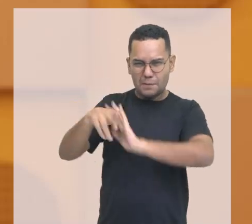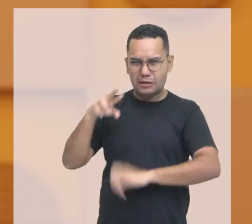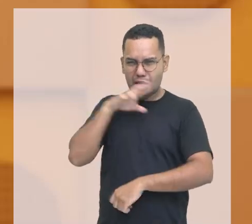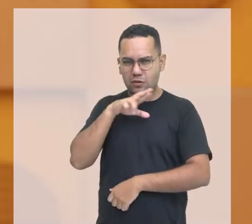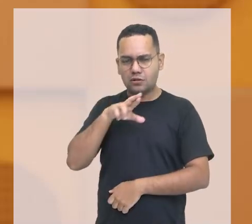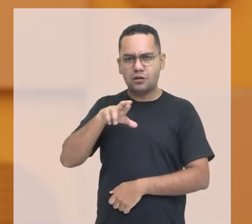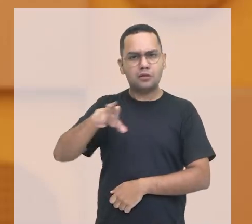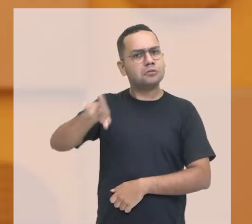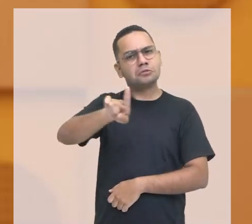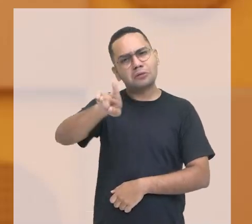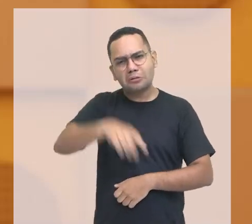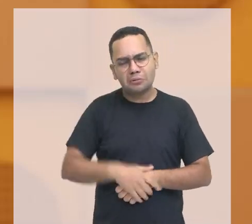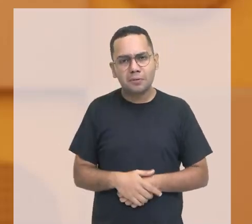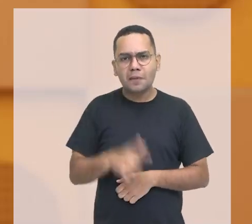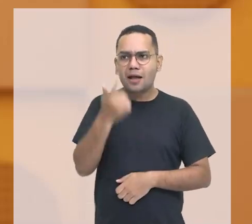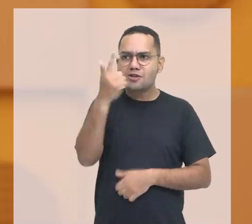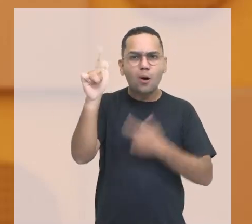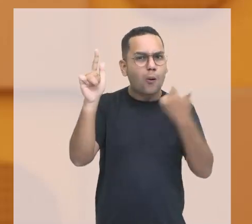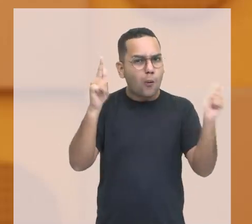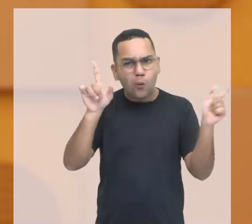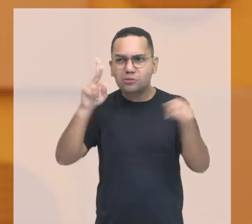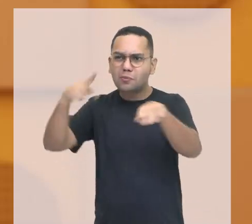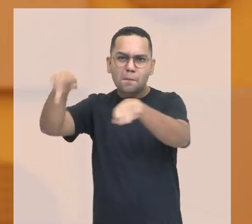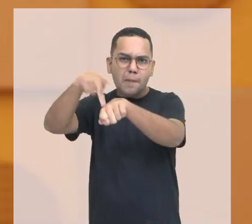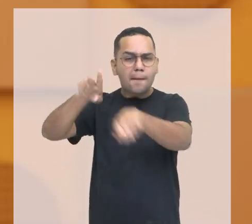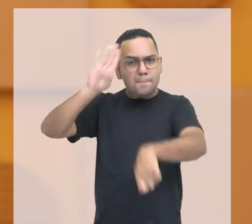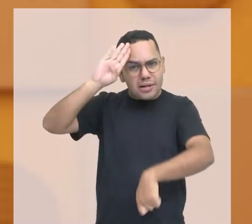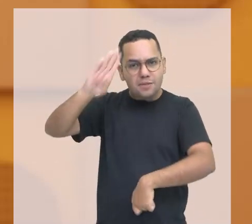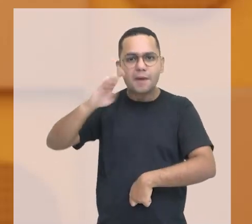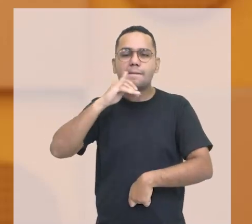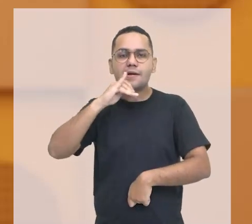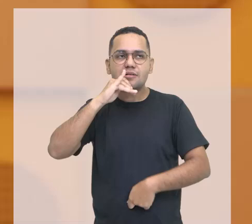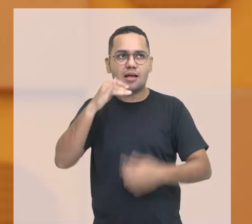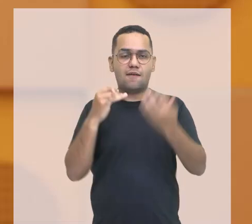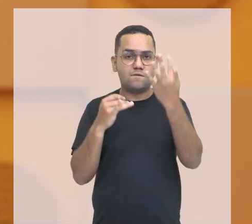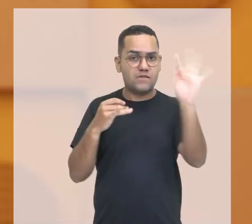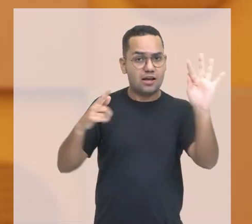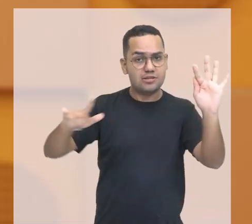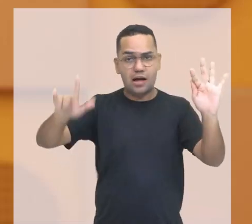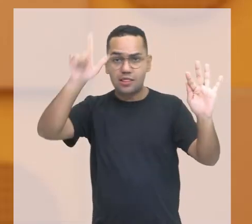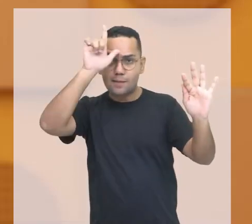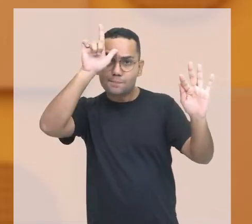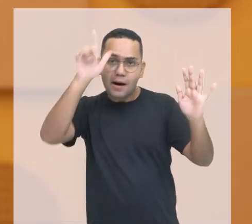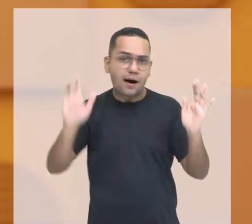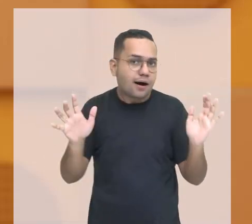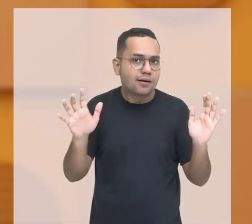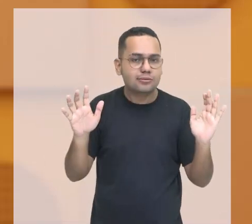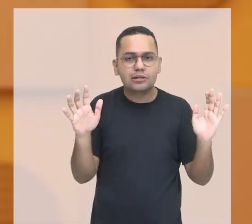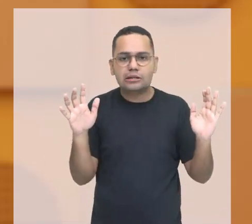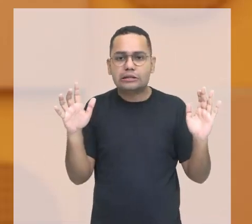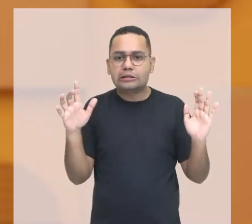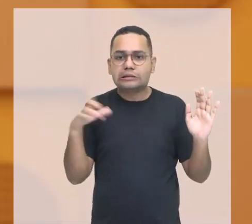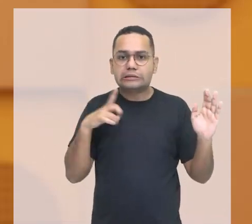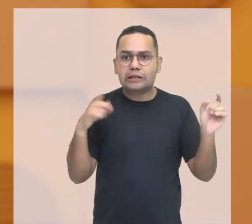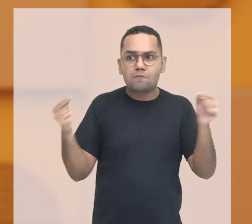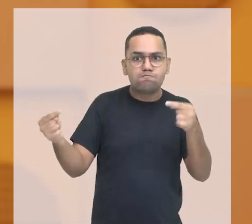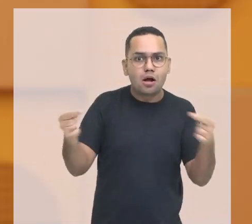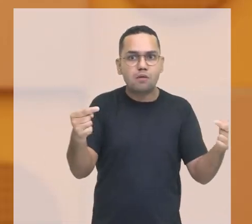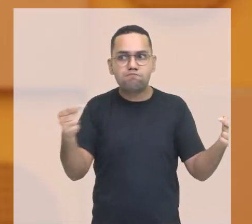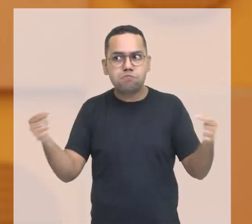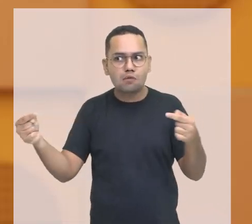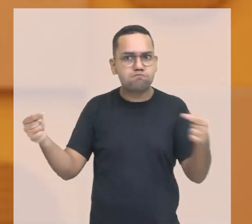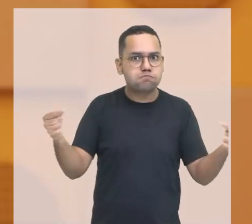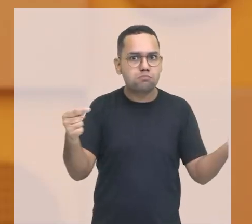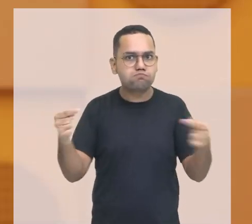potências centrais, principalmente dos franceses contra a Alemanha, tá, gente? França e Alemanha, que tinha uma rivalidade